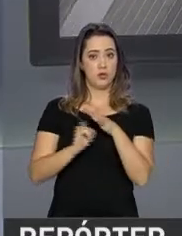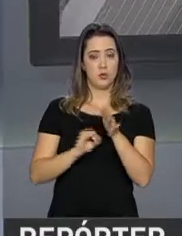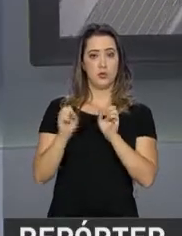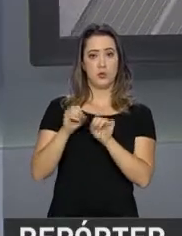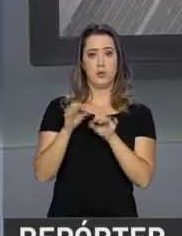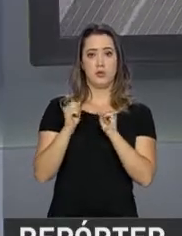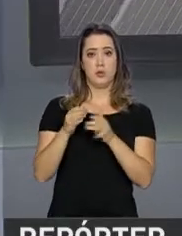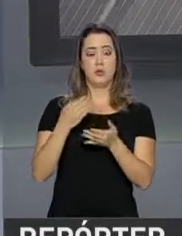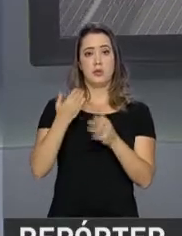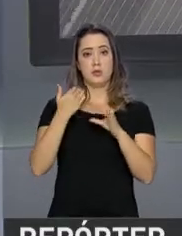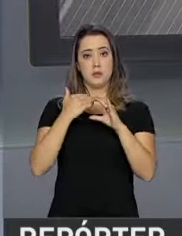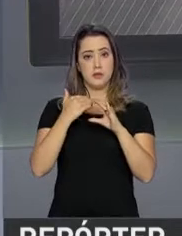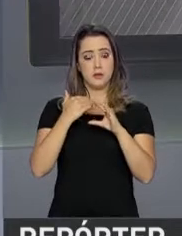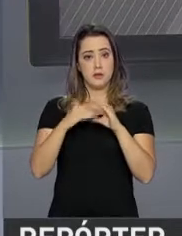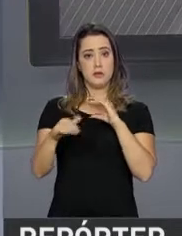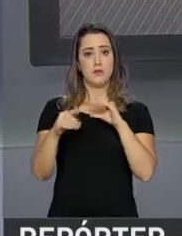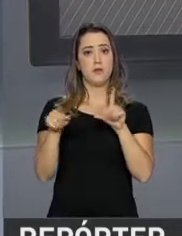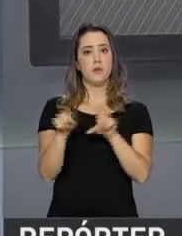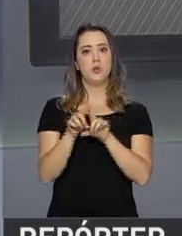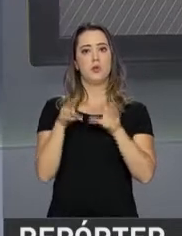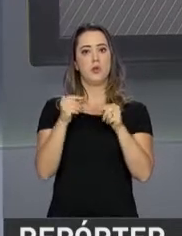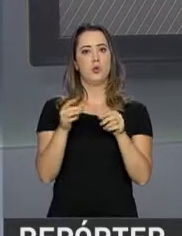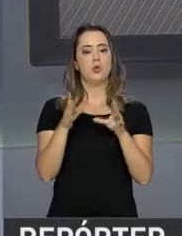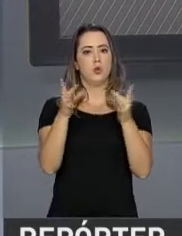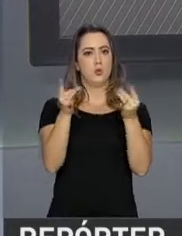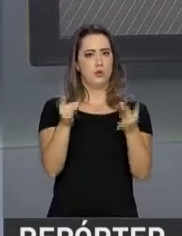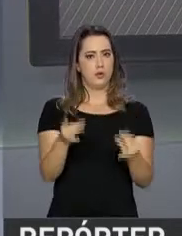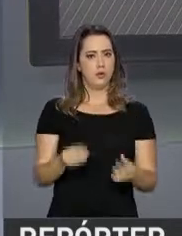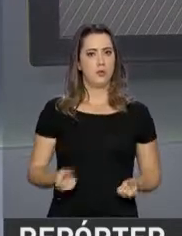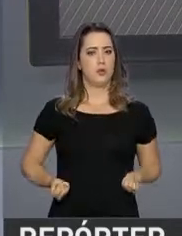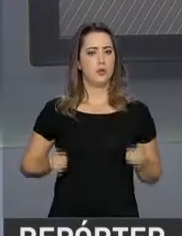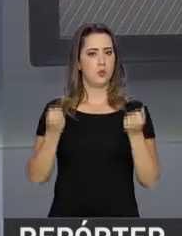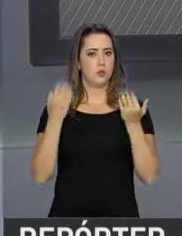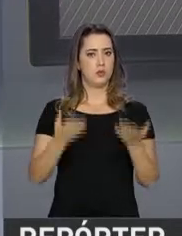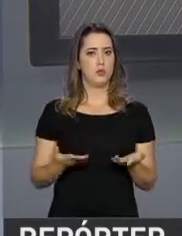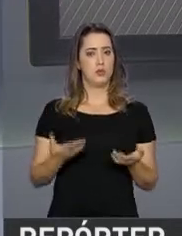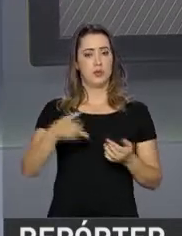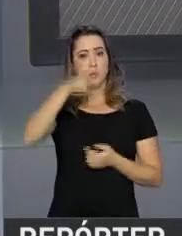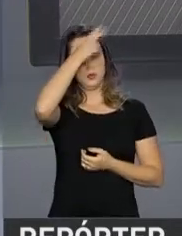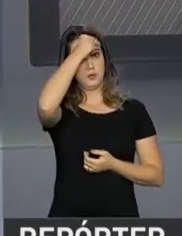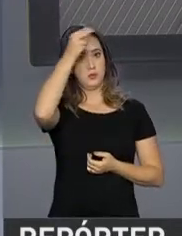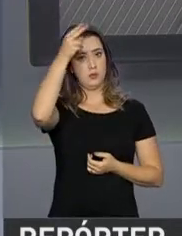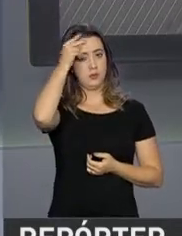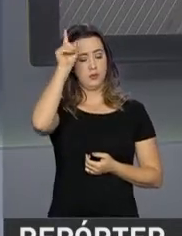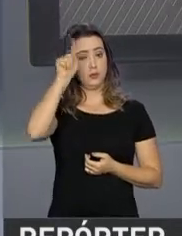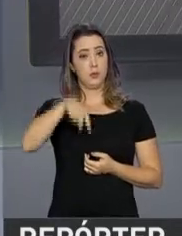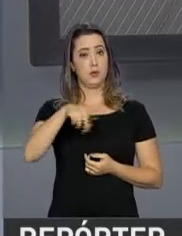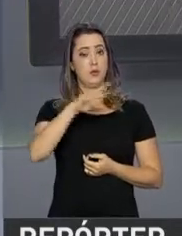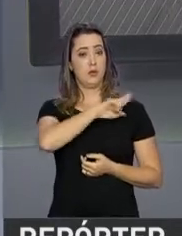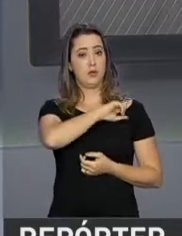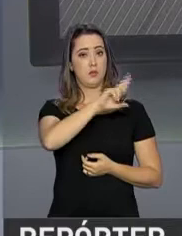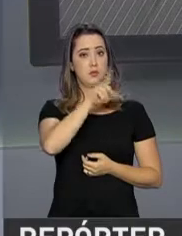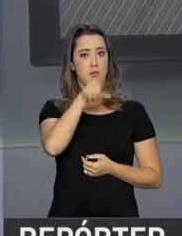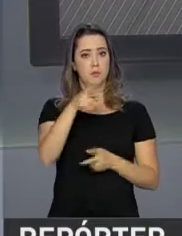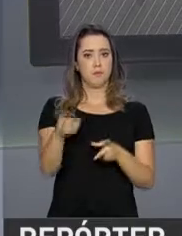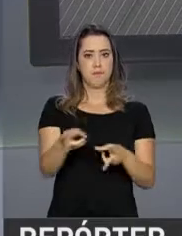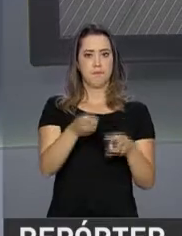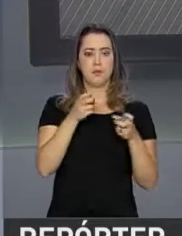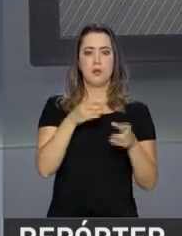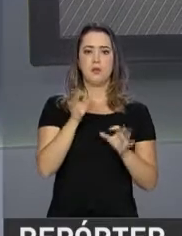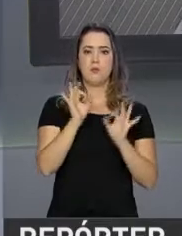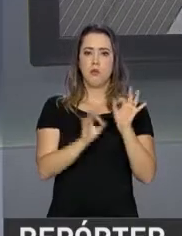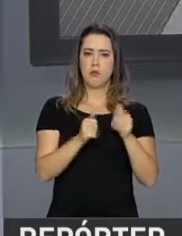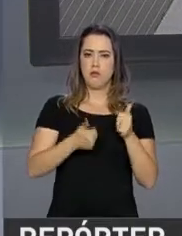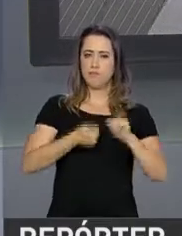devem enviar a prestação de contas dos gastos com o cartão pd é para as prefeituras que vão ser as responsáveis por verificar